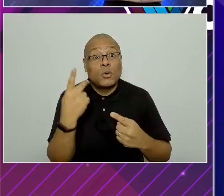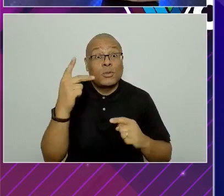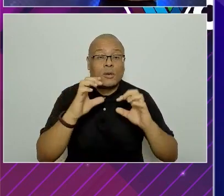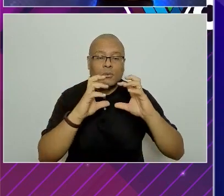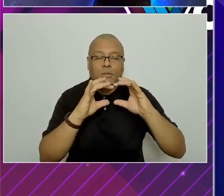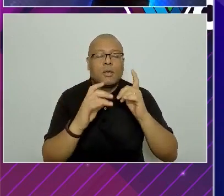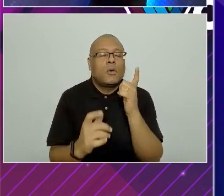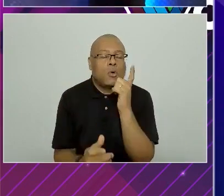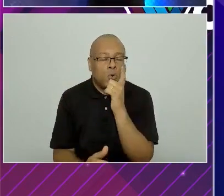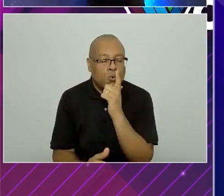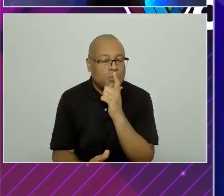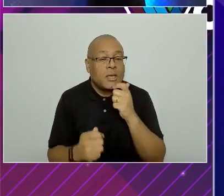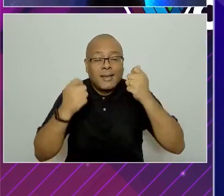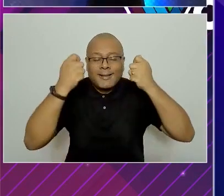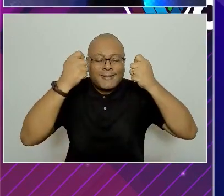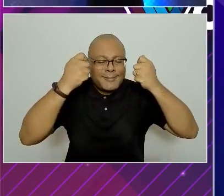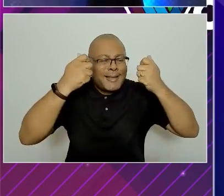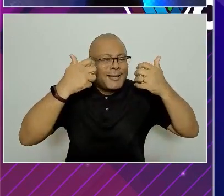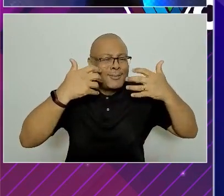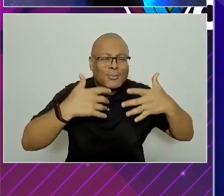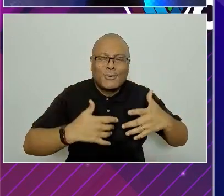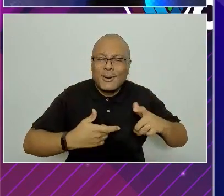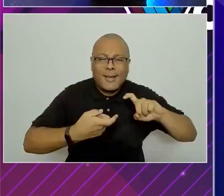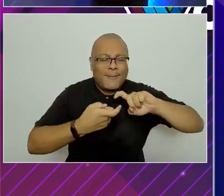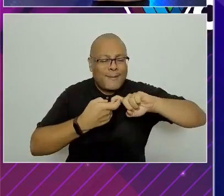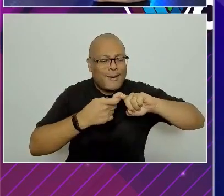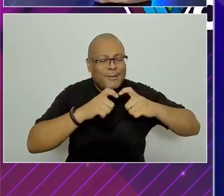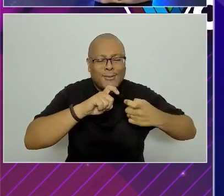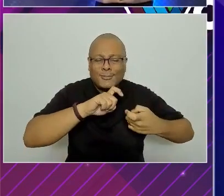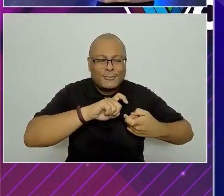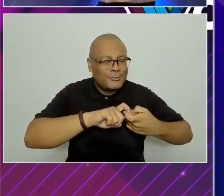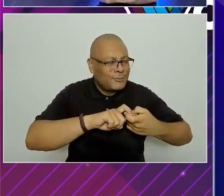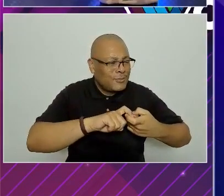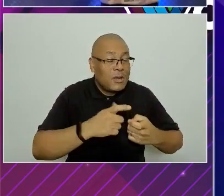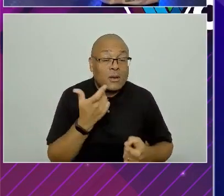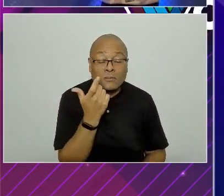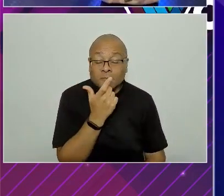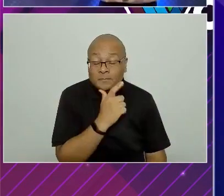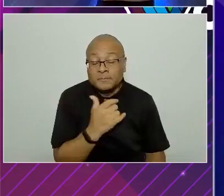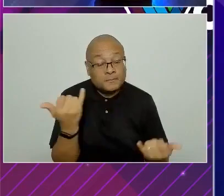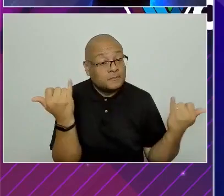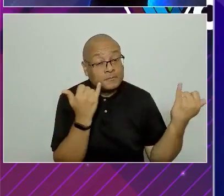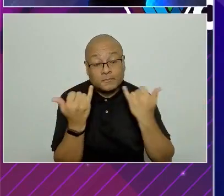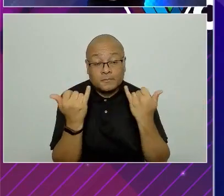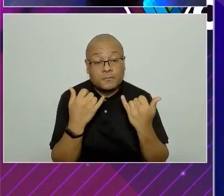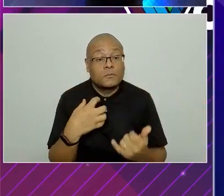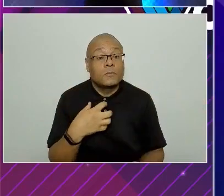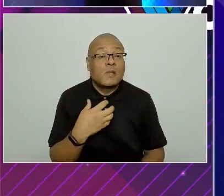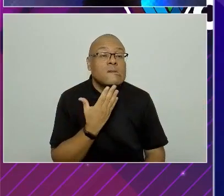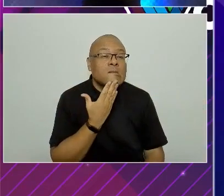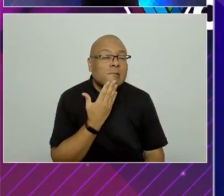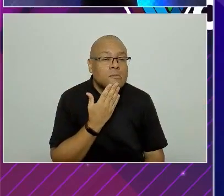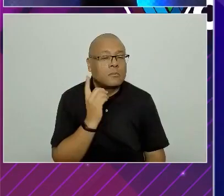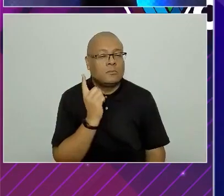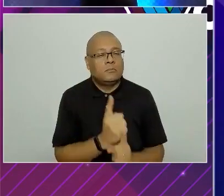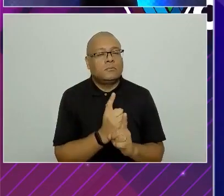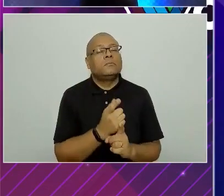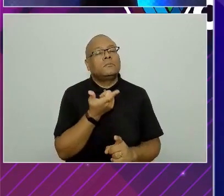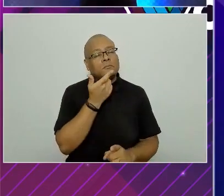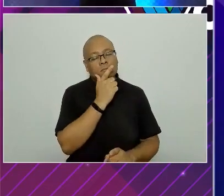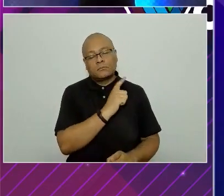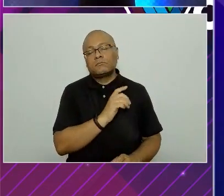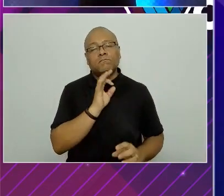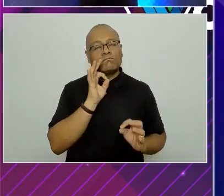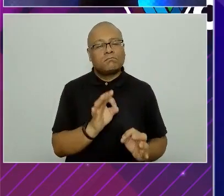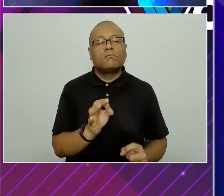consegue fazer isso de uma maneira muito automática, quase. Você consegue generalizar informações deformadas, você consegue dar um significado muito assertivo